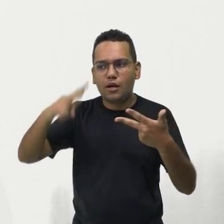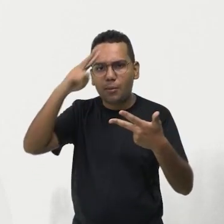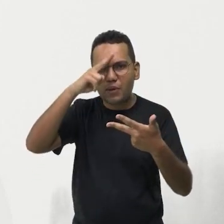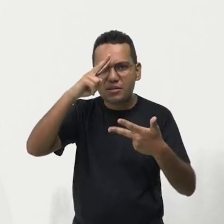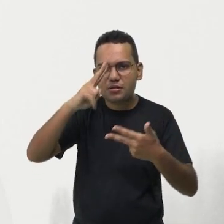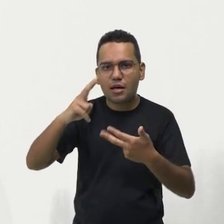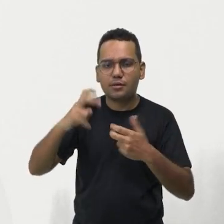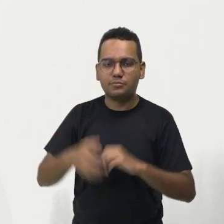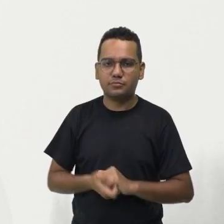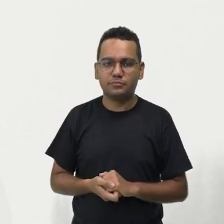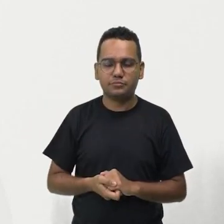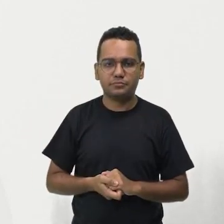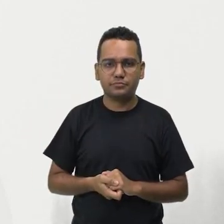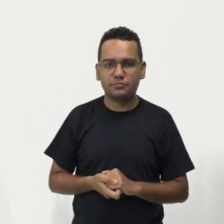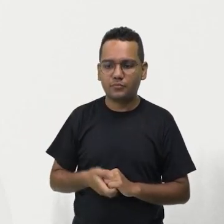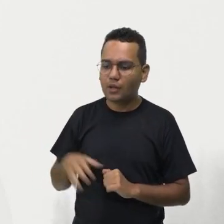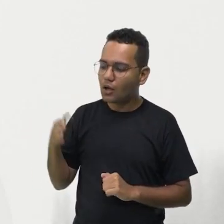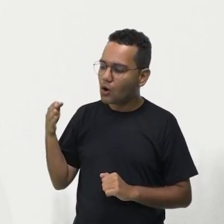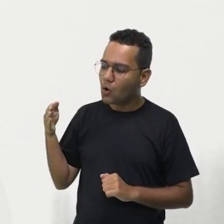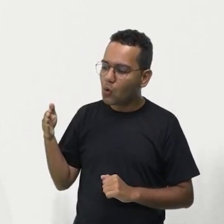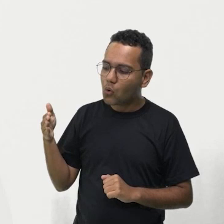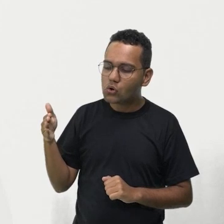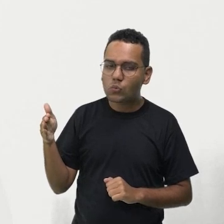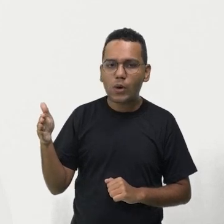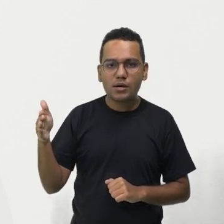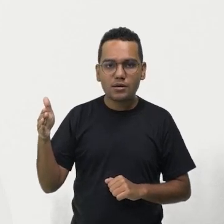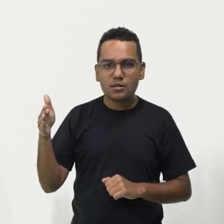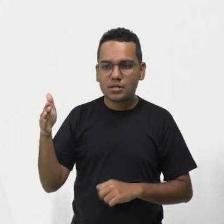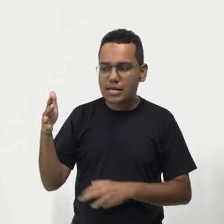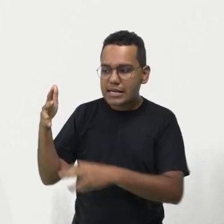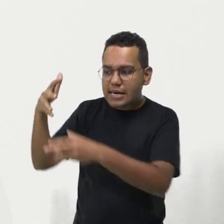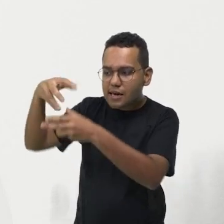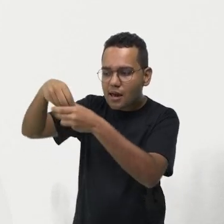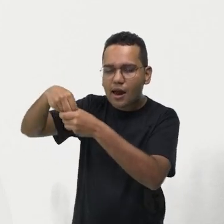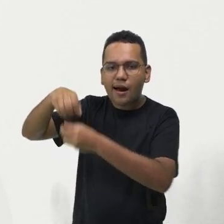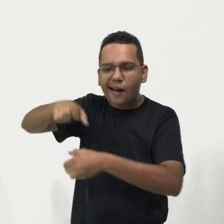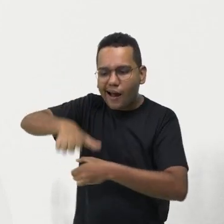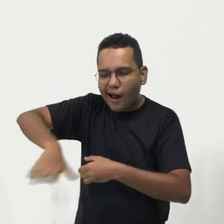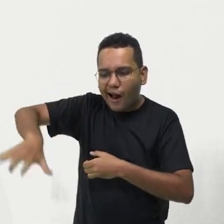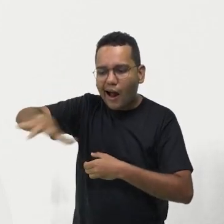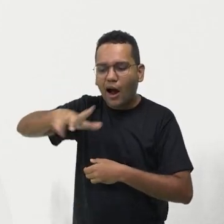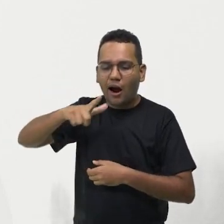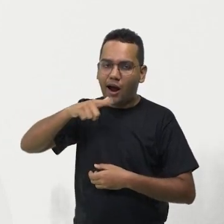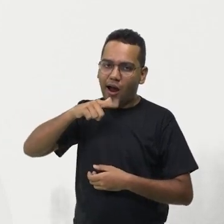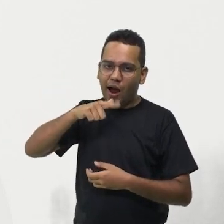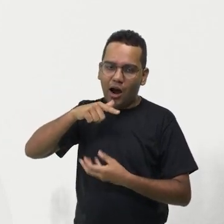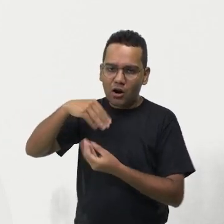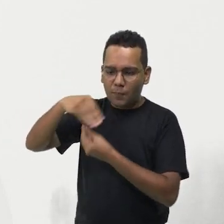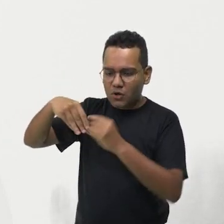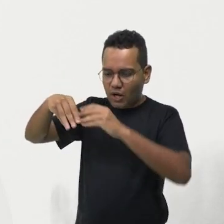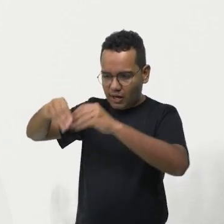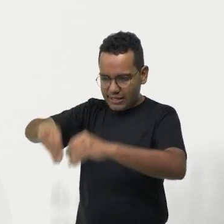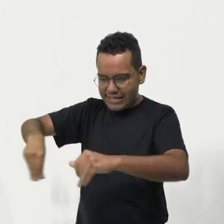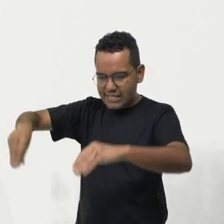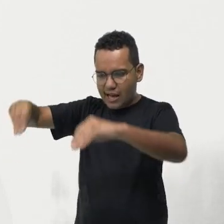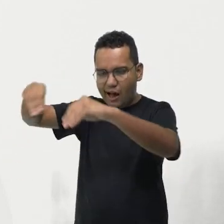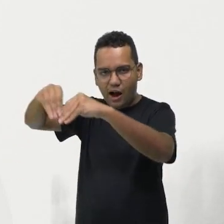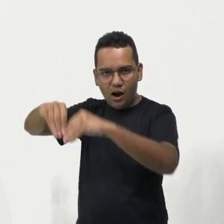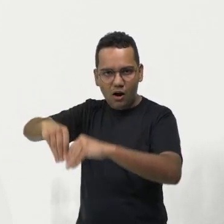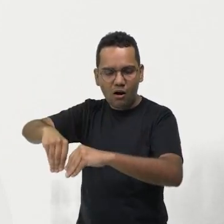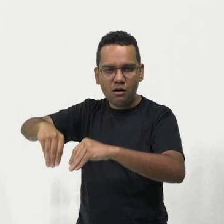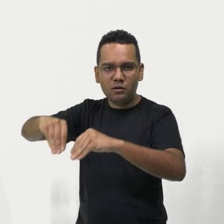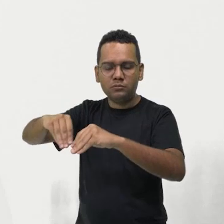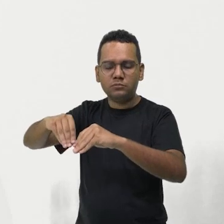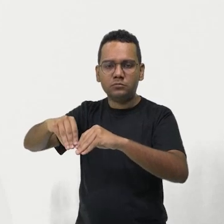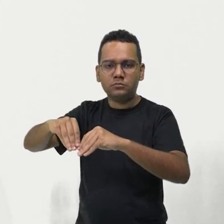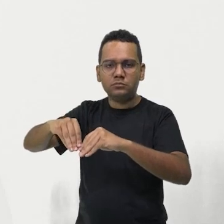no original esse trecho. Olha só, os peixes que vivem em águas salgadas, olha só, que